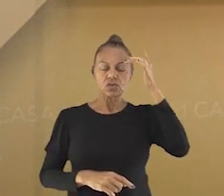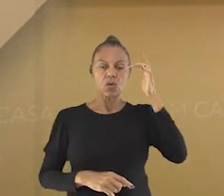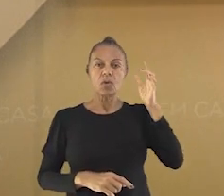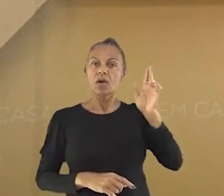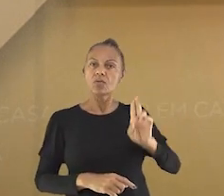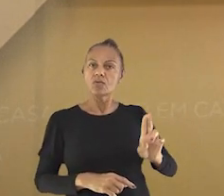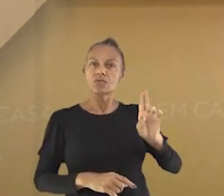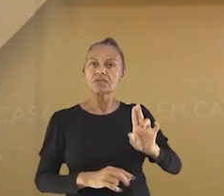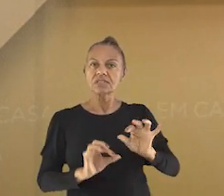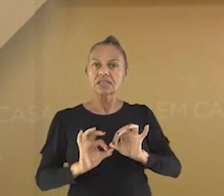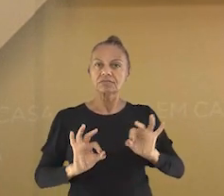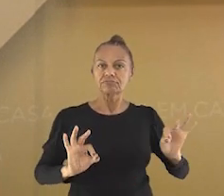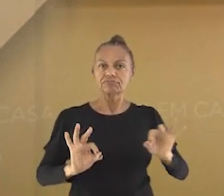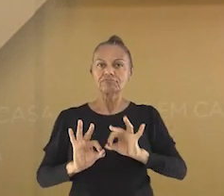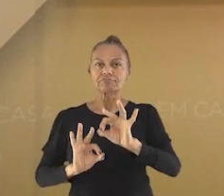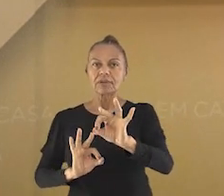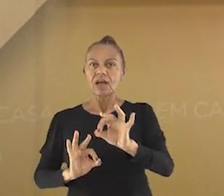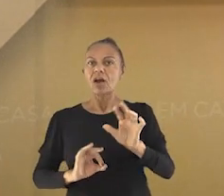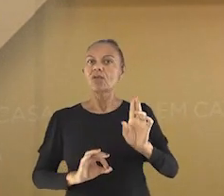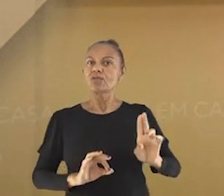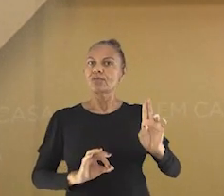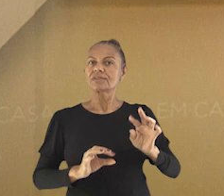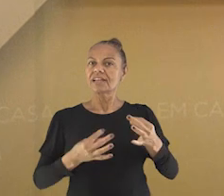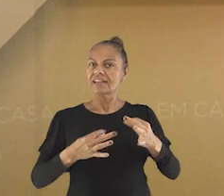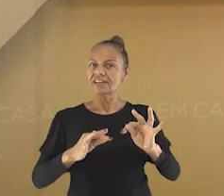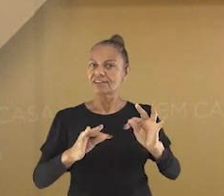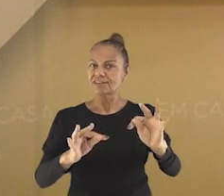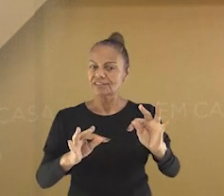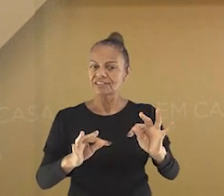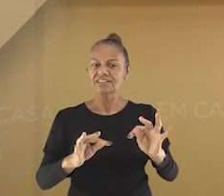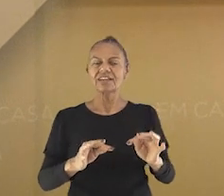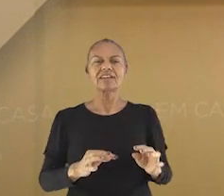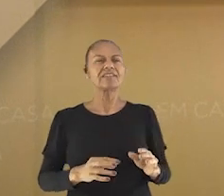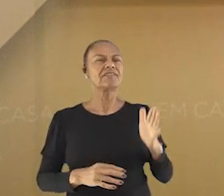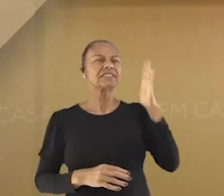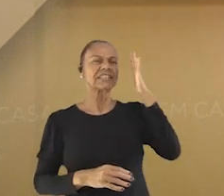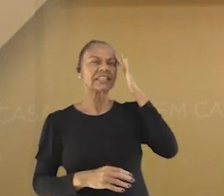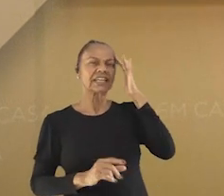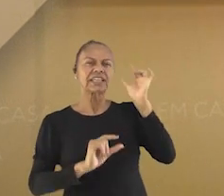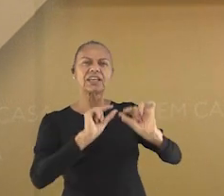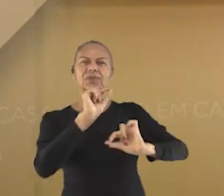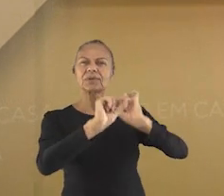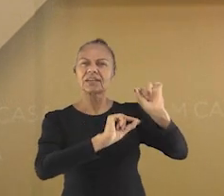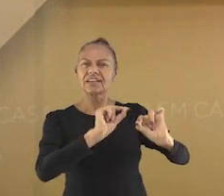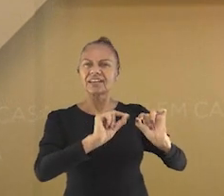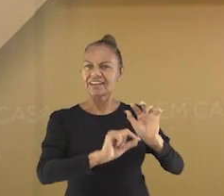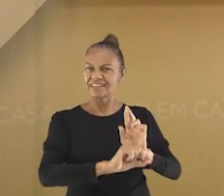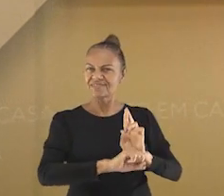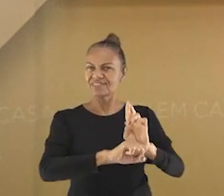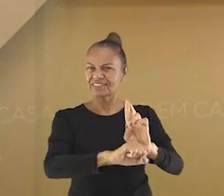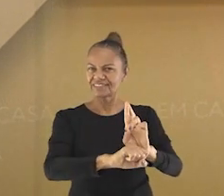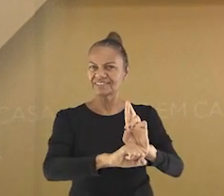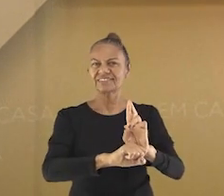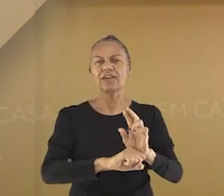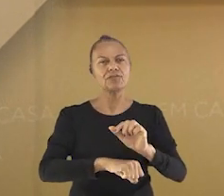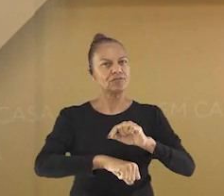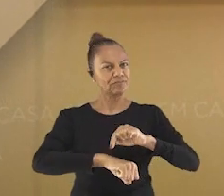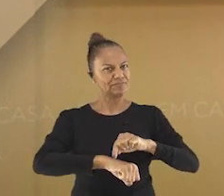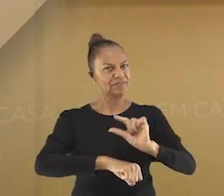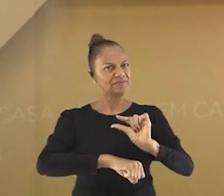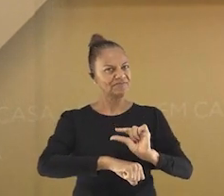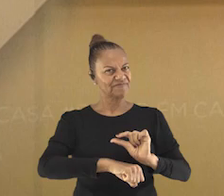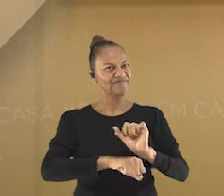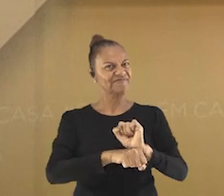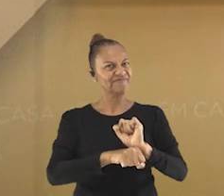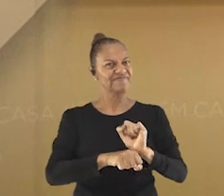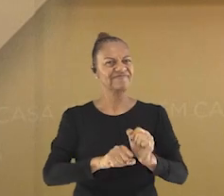tradicional e a segunda pessoa medindo a área com o uso da tecnologia. Respondam o que vocês entenderam. Vou dar